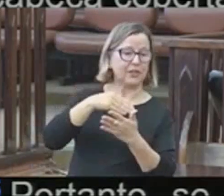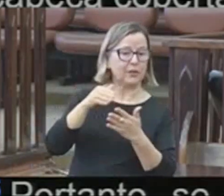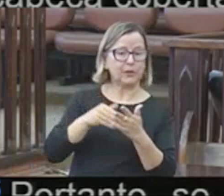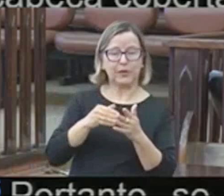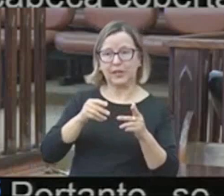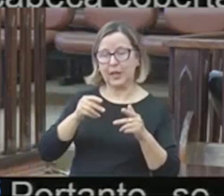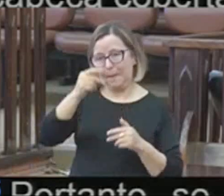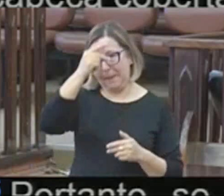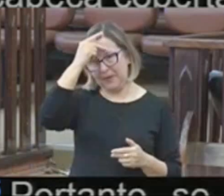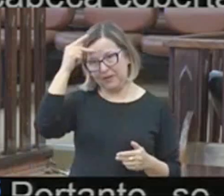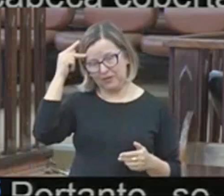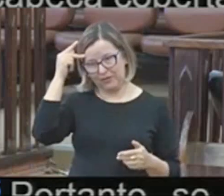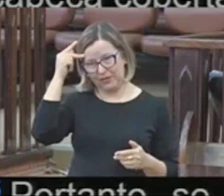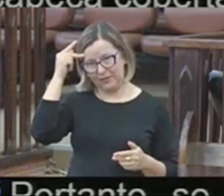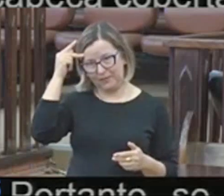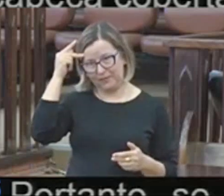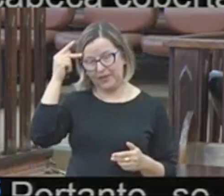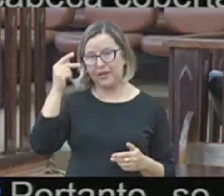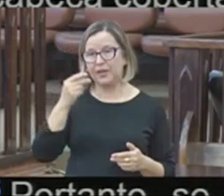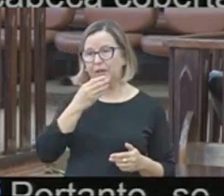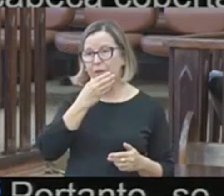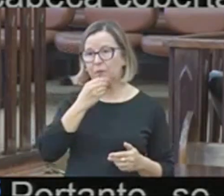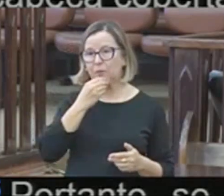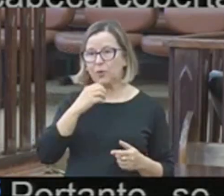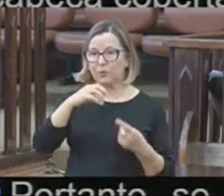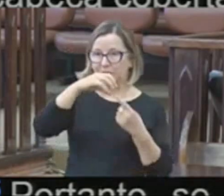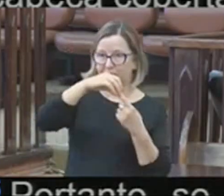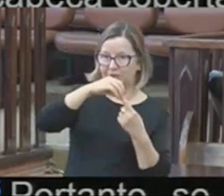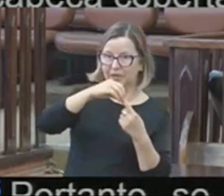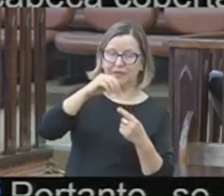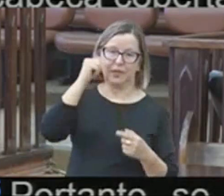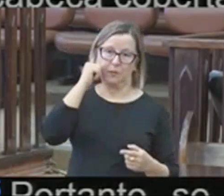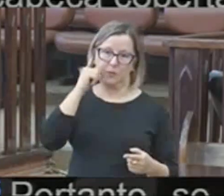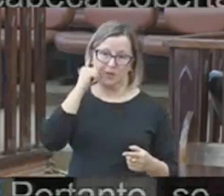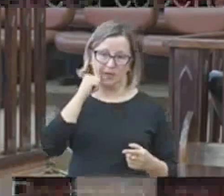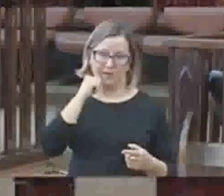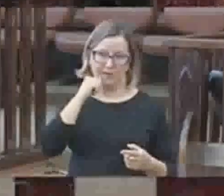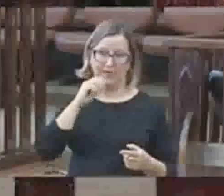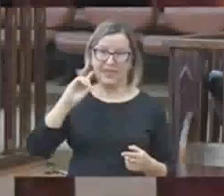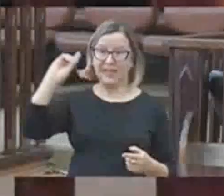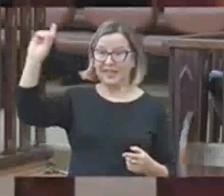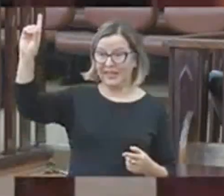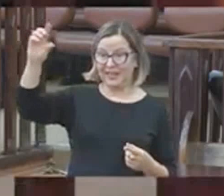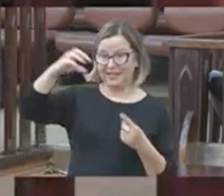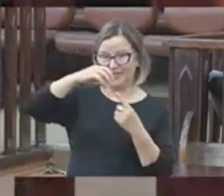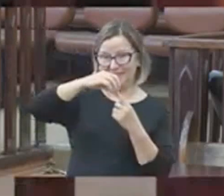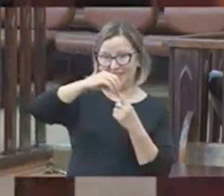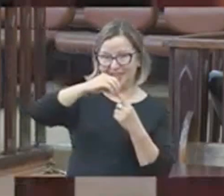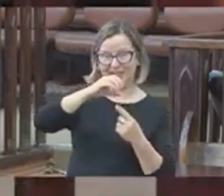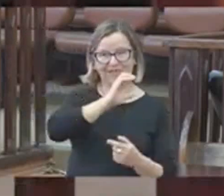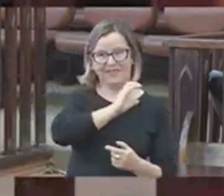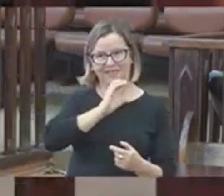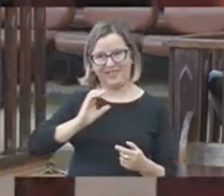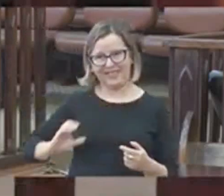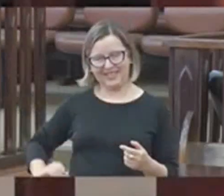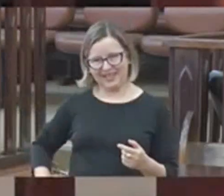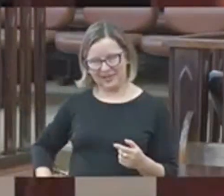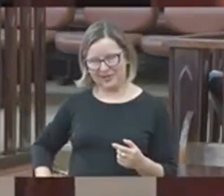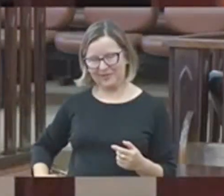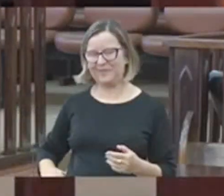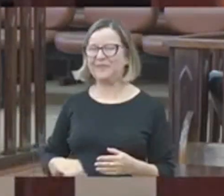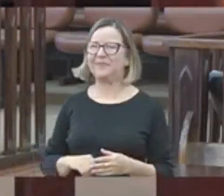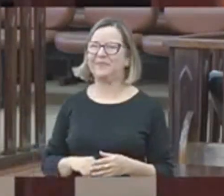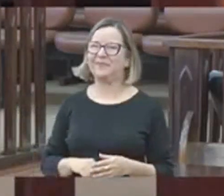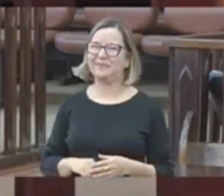e Deus o cabeça de Cristo. É esta a realidade que Deus havia